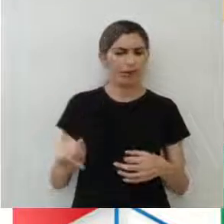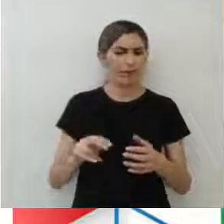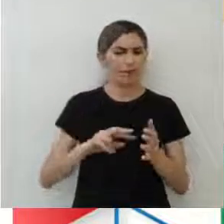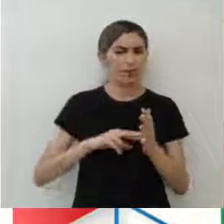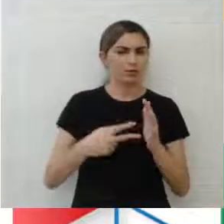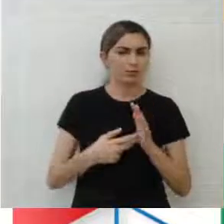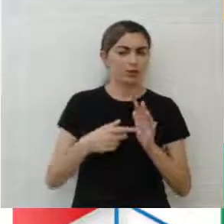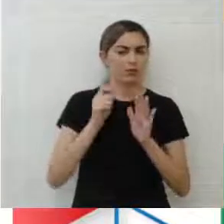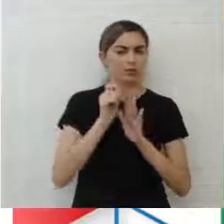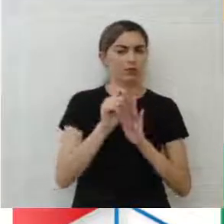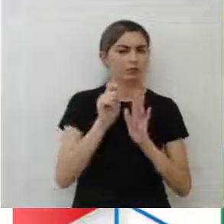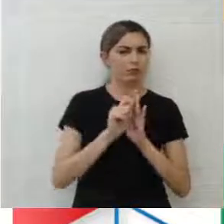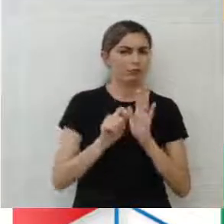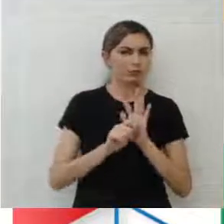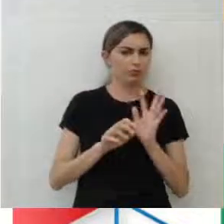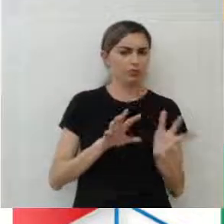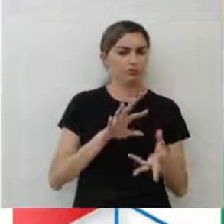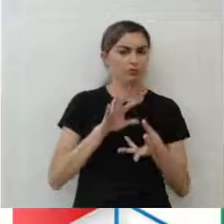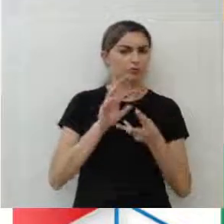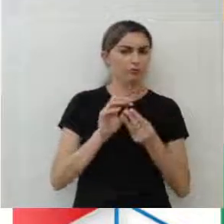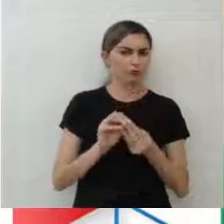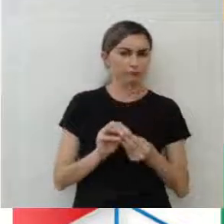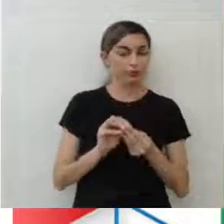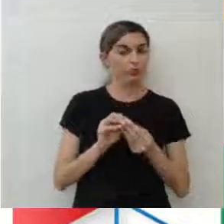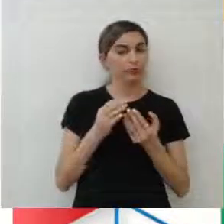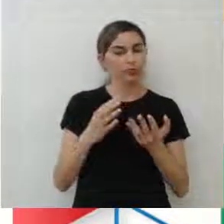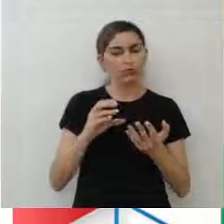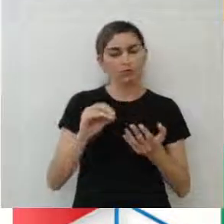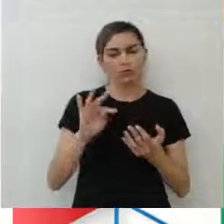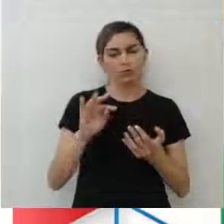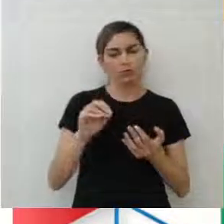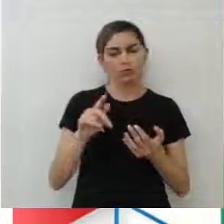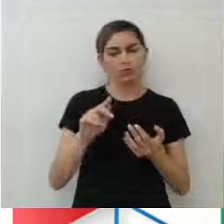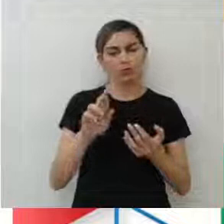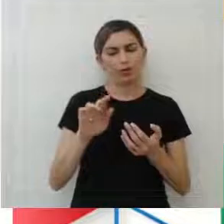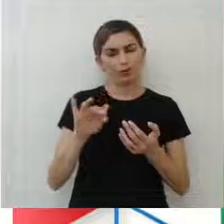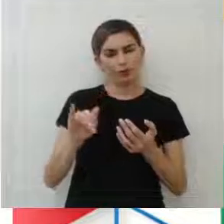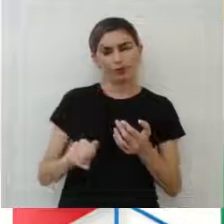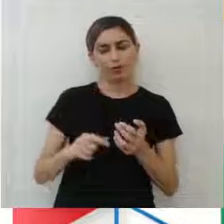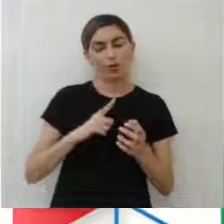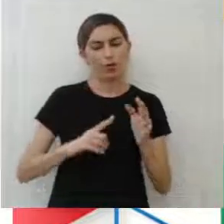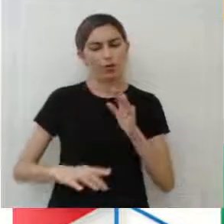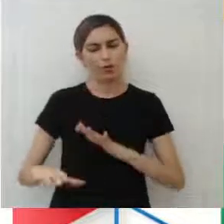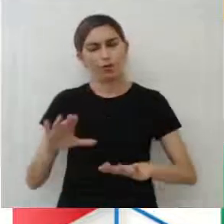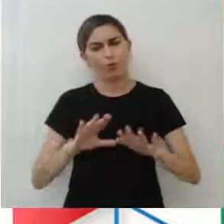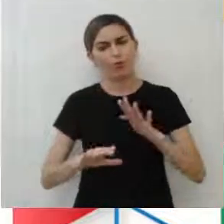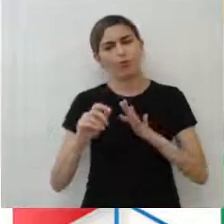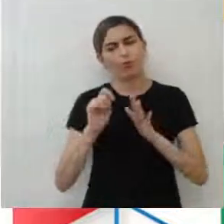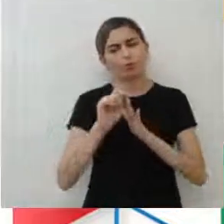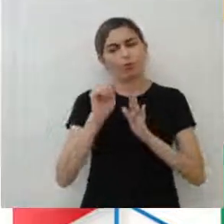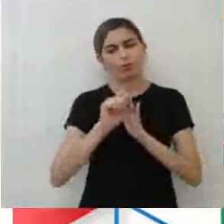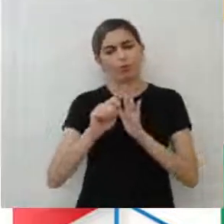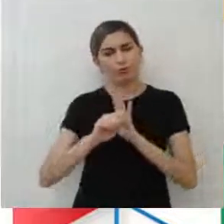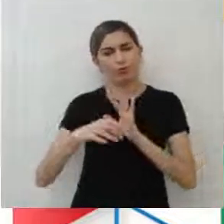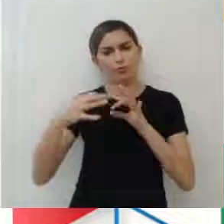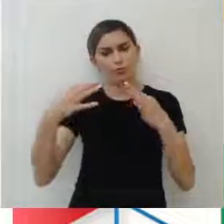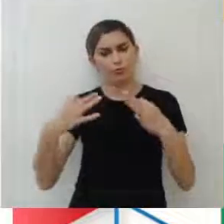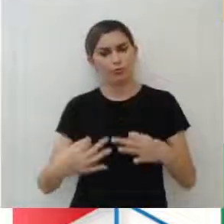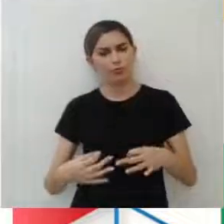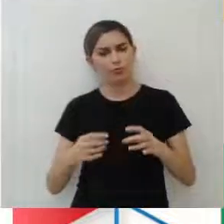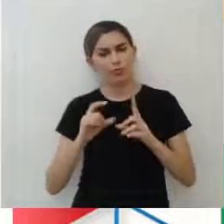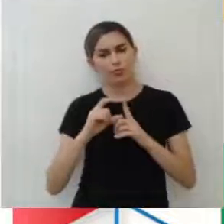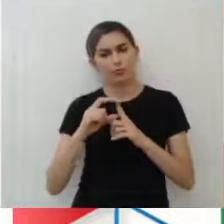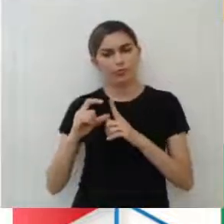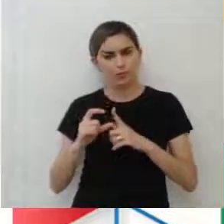dizer escrita. Então, resumidamente, a ortografia, ela cuida da escrita correta das palavras